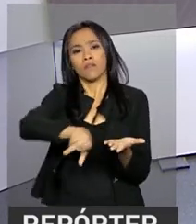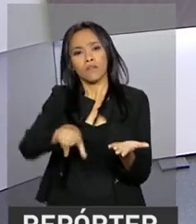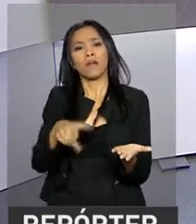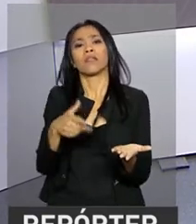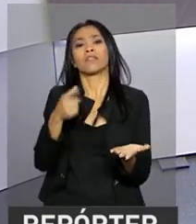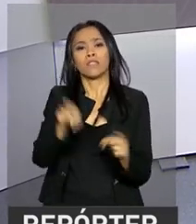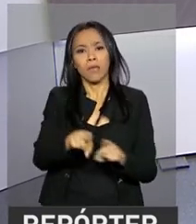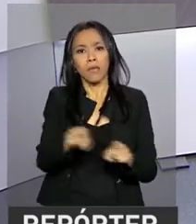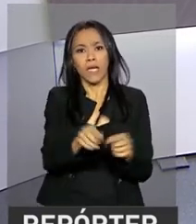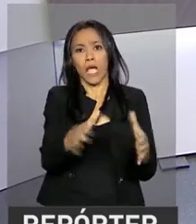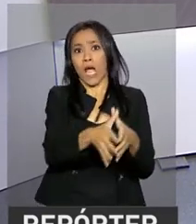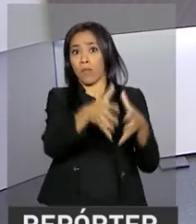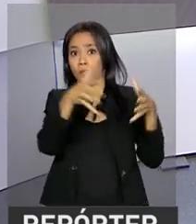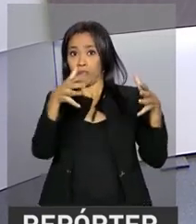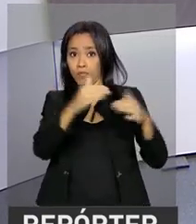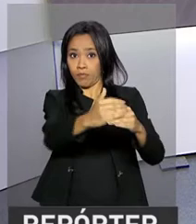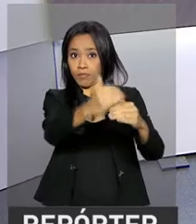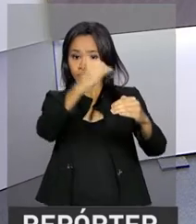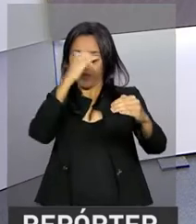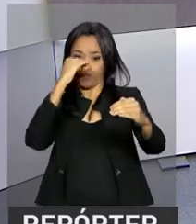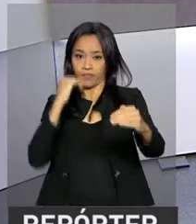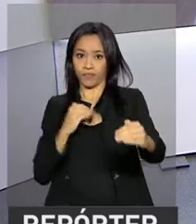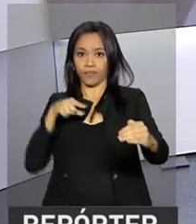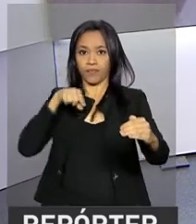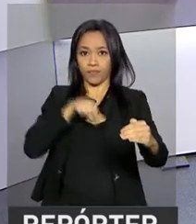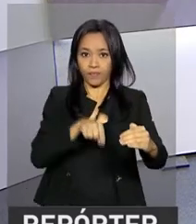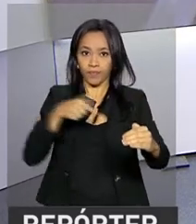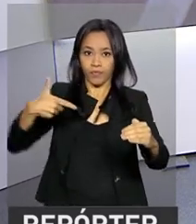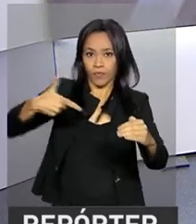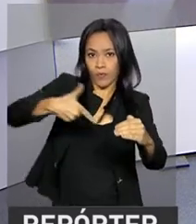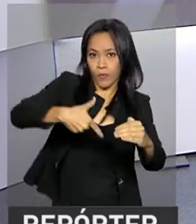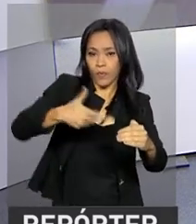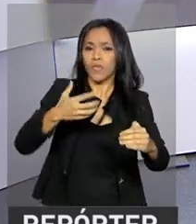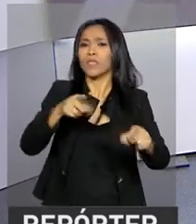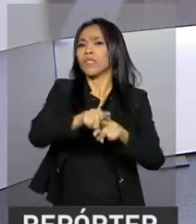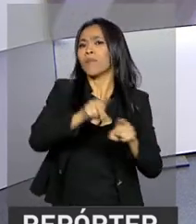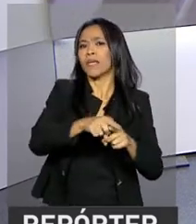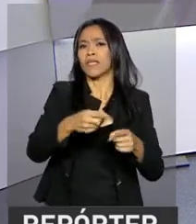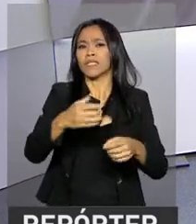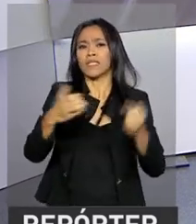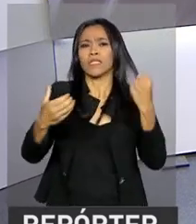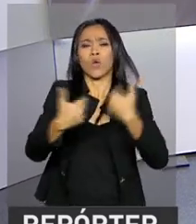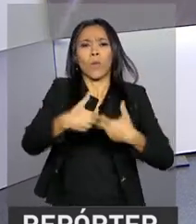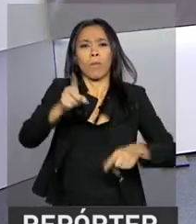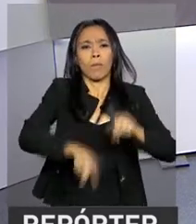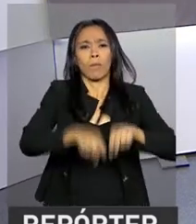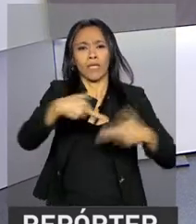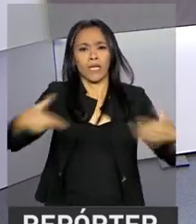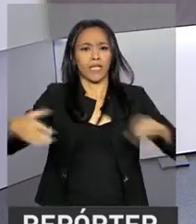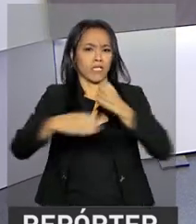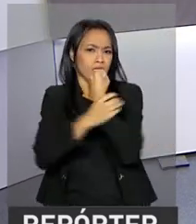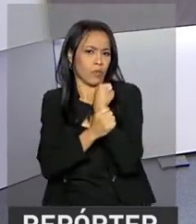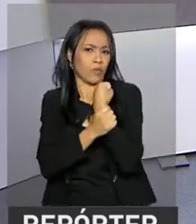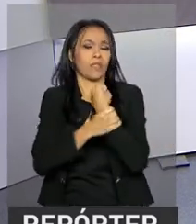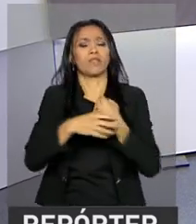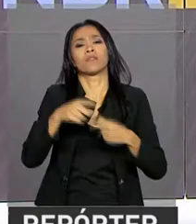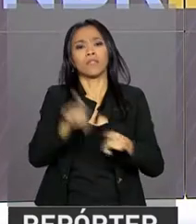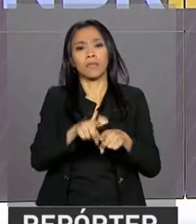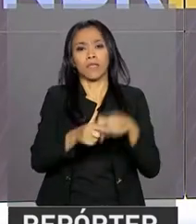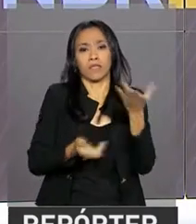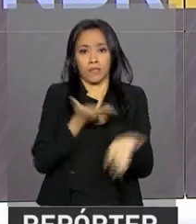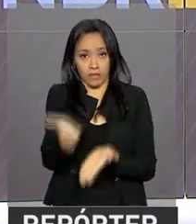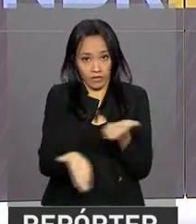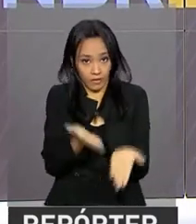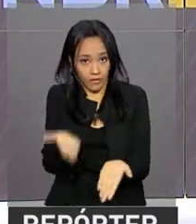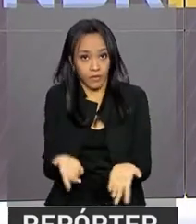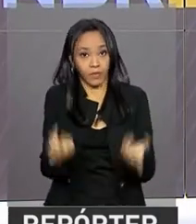ampliação dos tanques de armazenamento e melhorias em itens de segurança e de prestação de serviço.